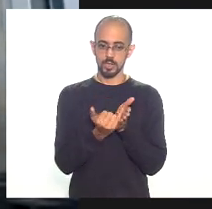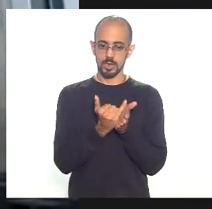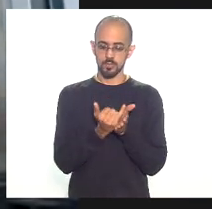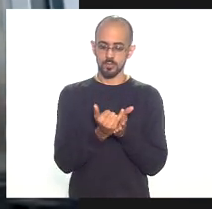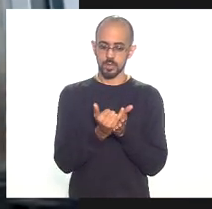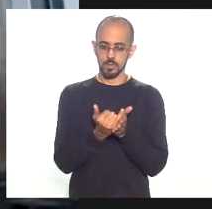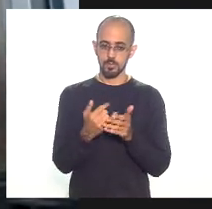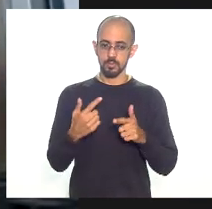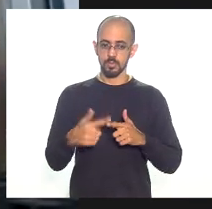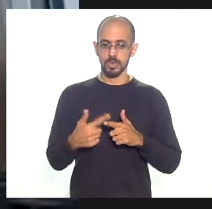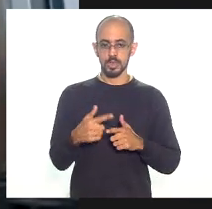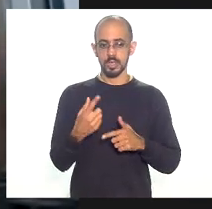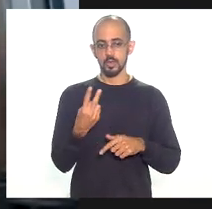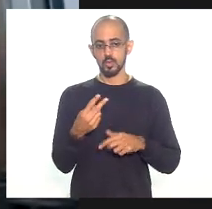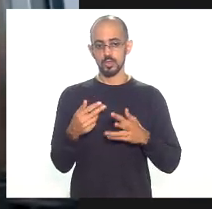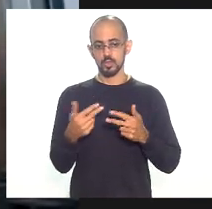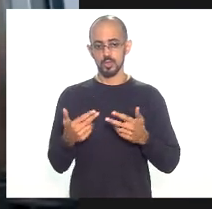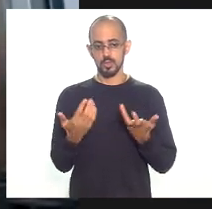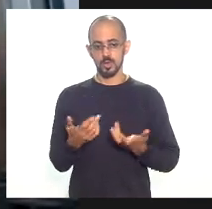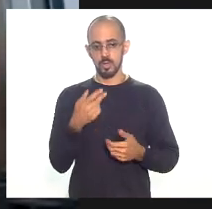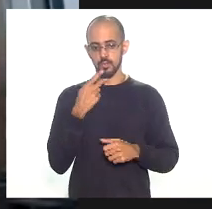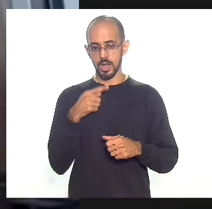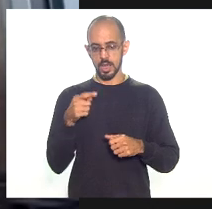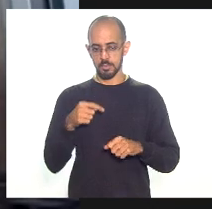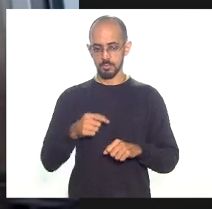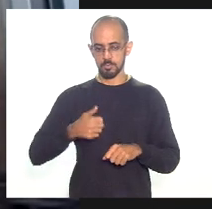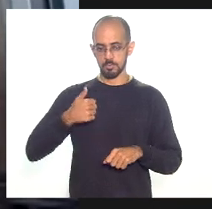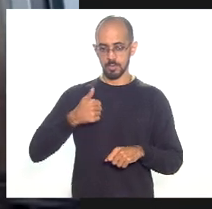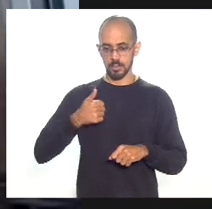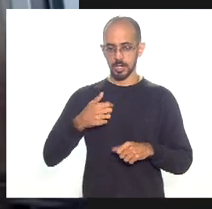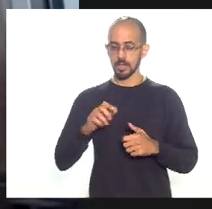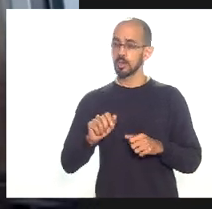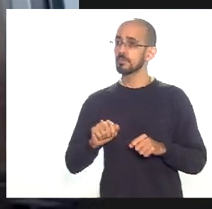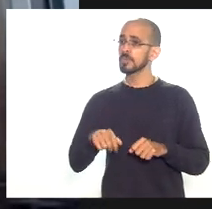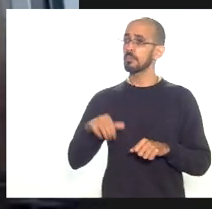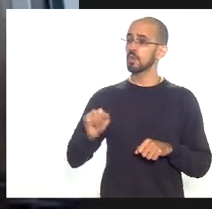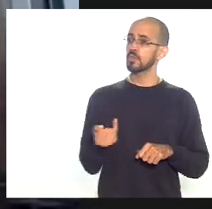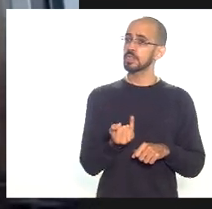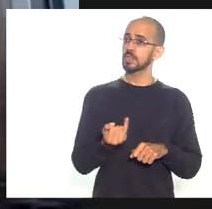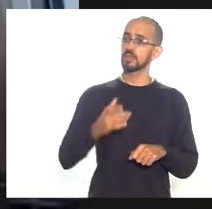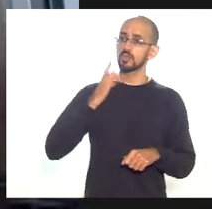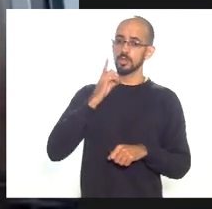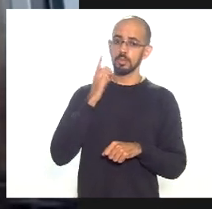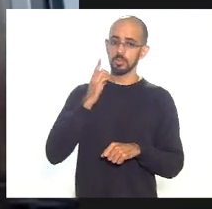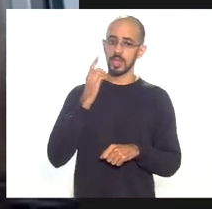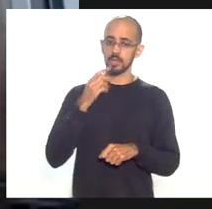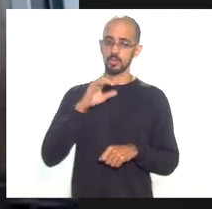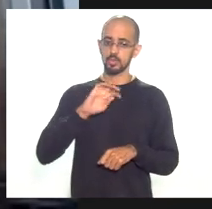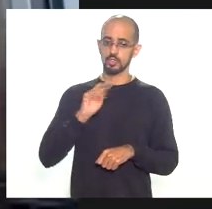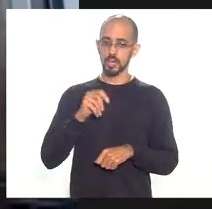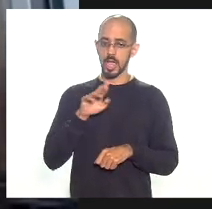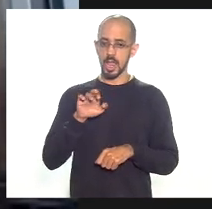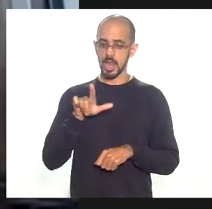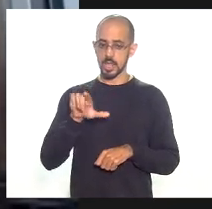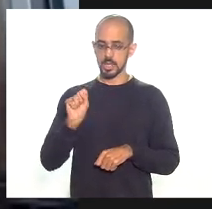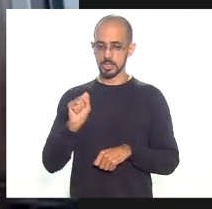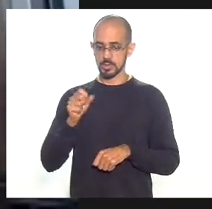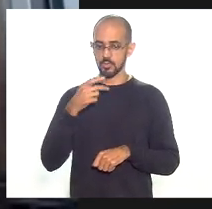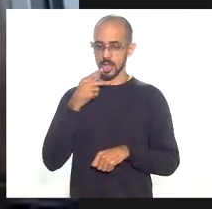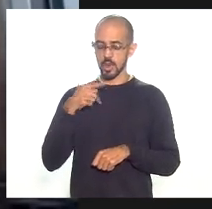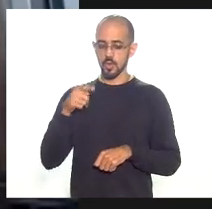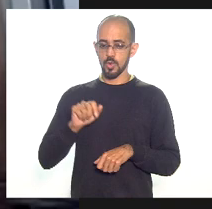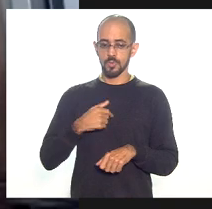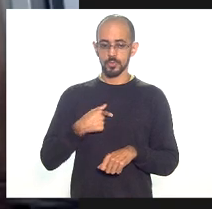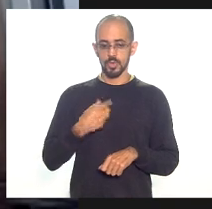que eu queria abordar uma delas aproveitando um pouco do gancho que o deputado falou Charles que convivendo um pouco com ele aqui na